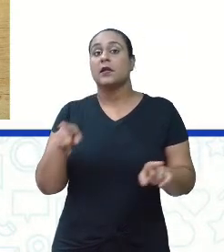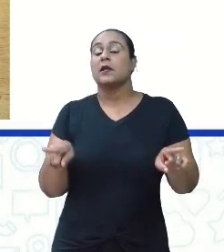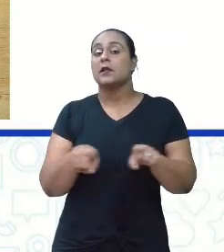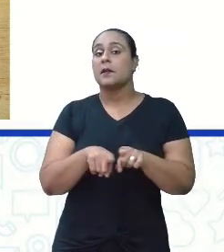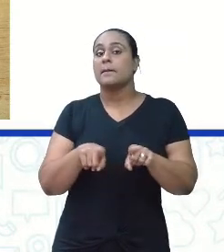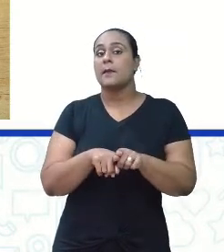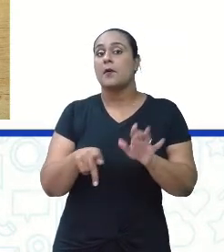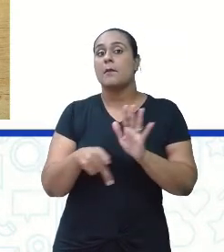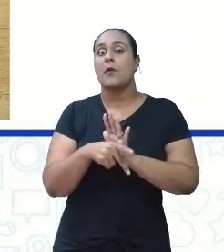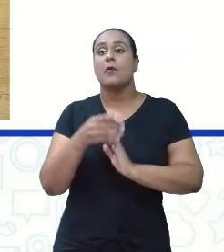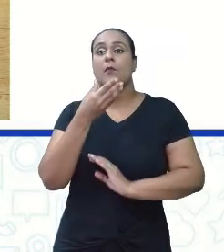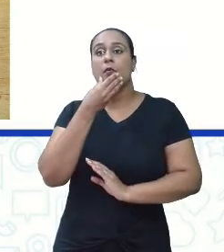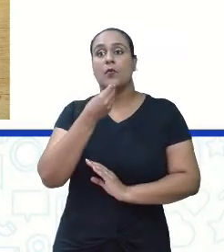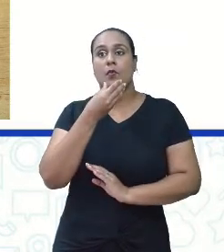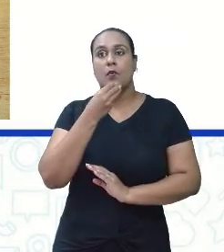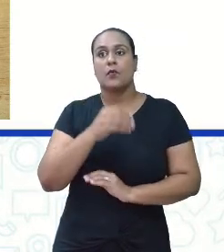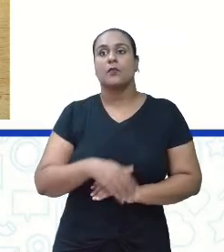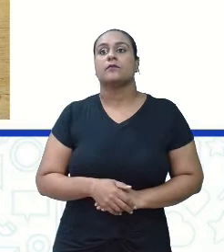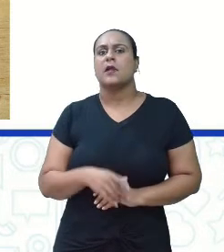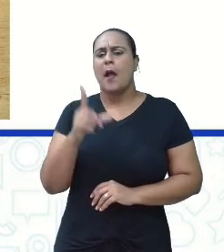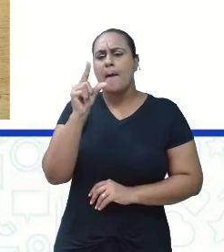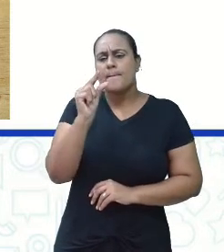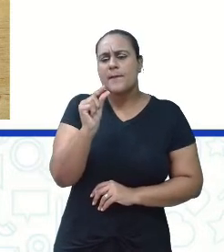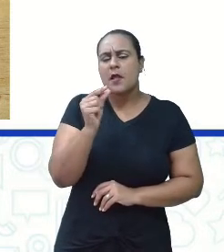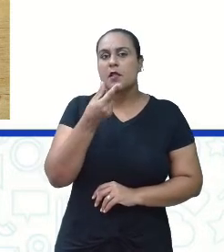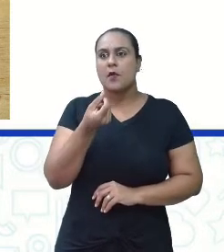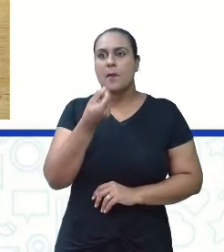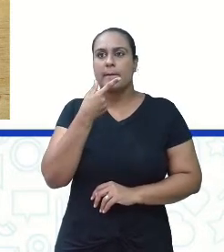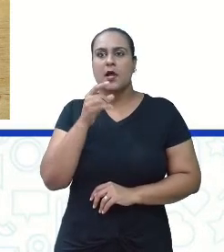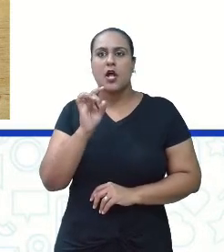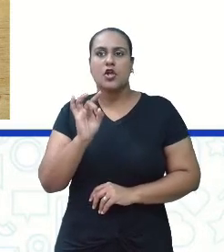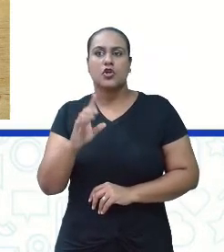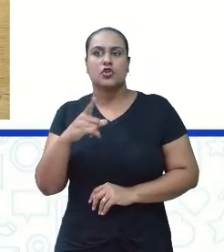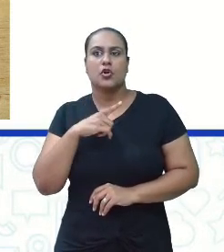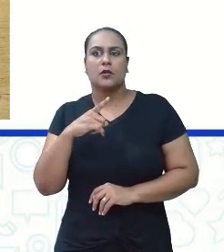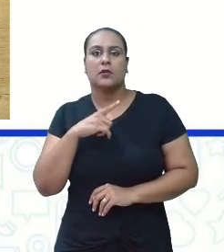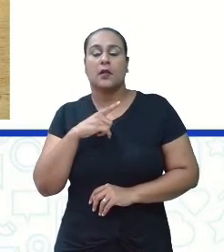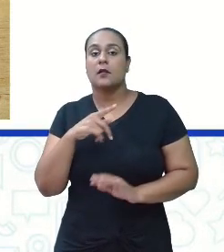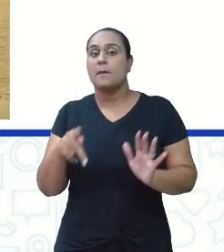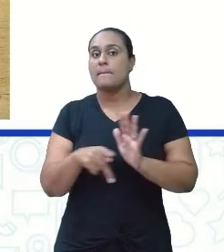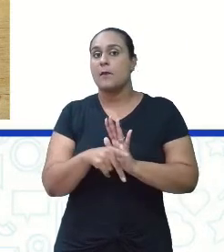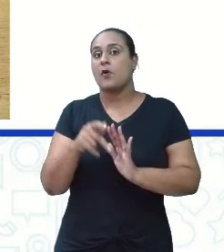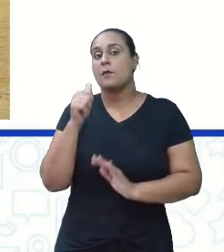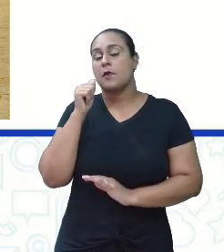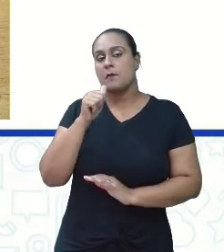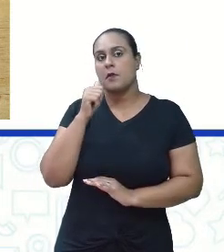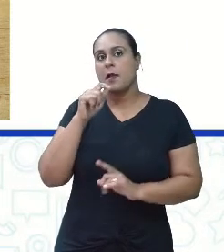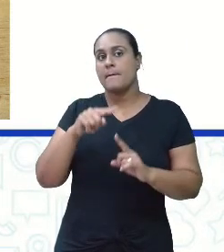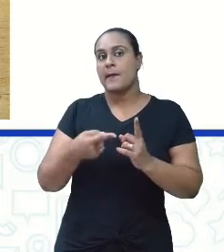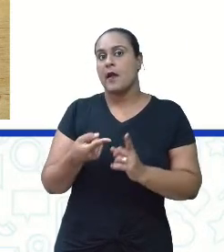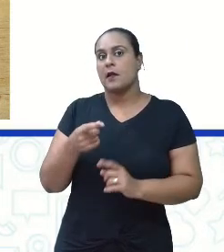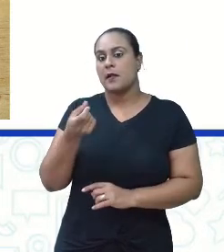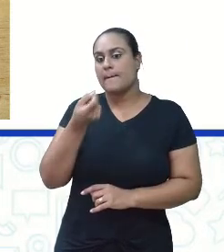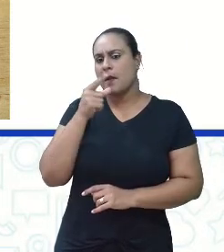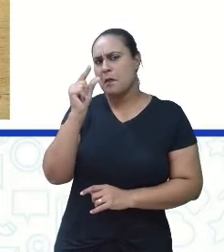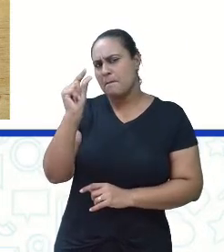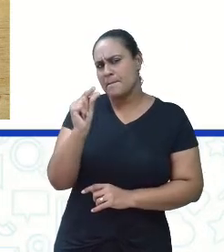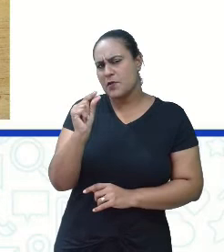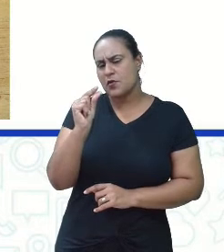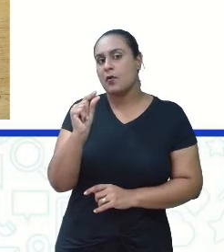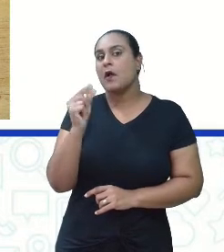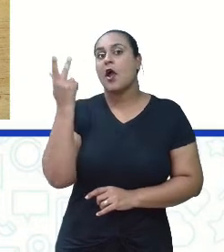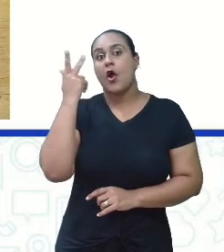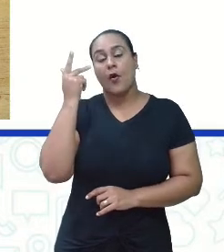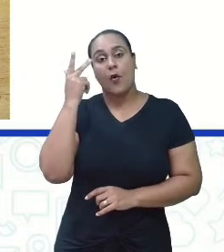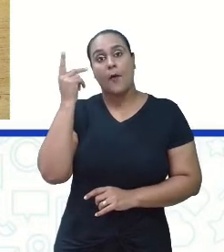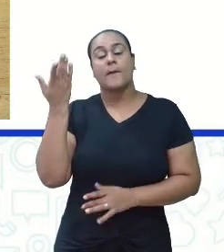progesterona. E também a mini pílula, que ela tem apenas progesterona. Só que essa mini pílula, ela é mais comum